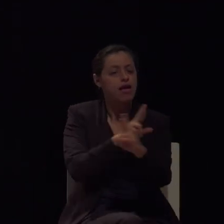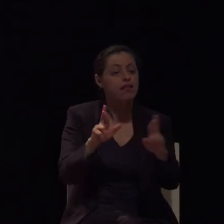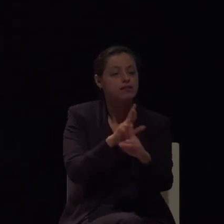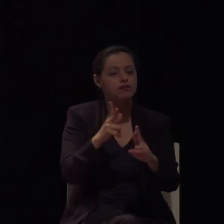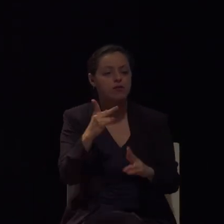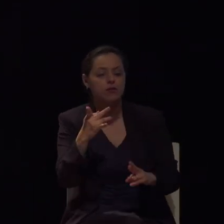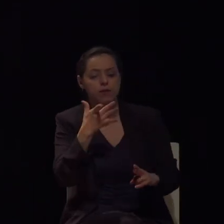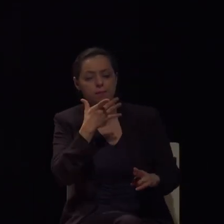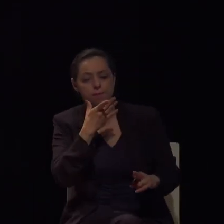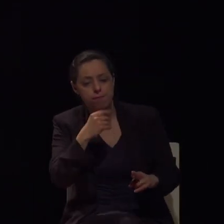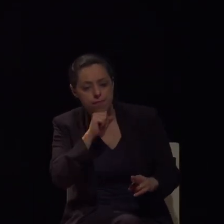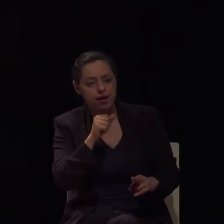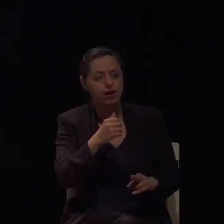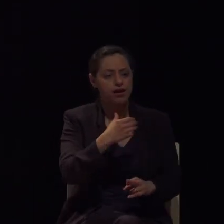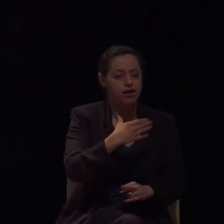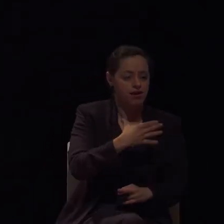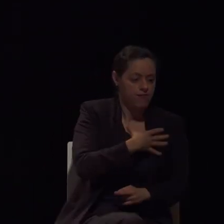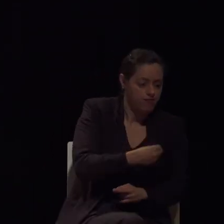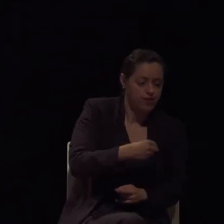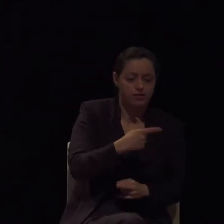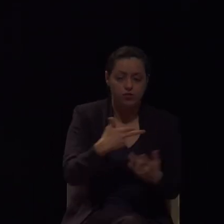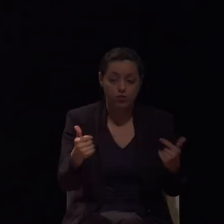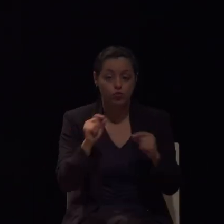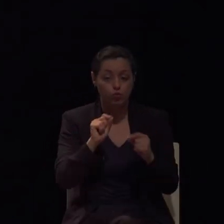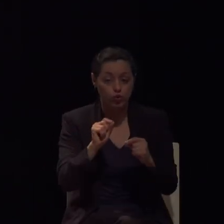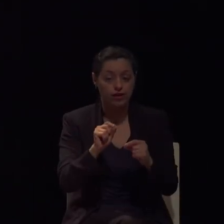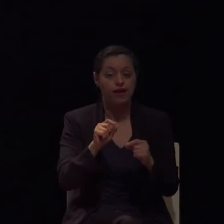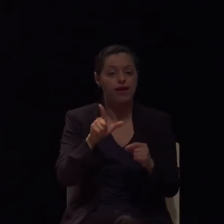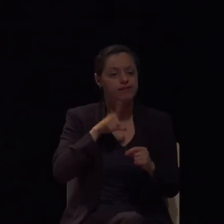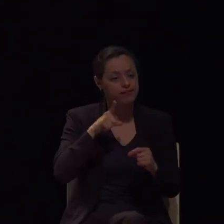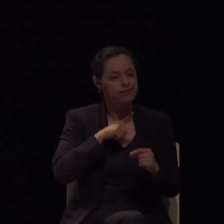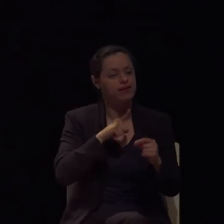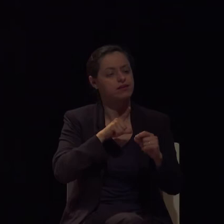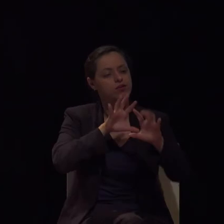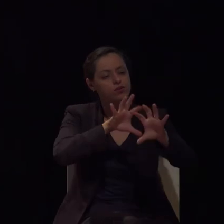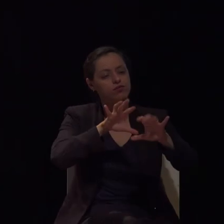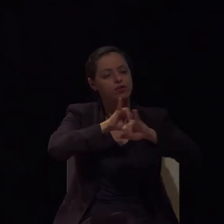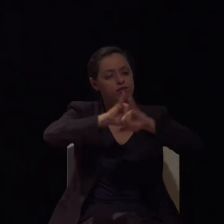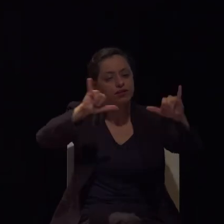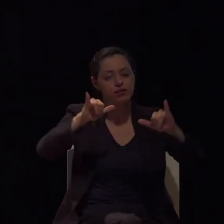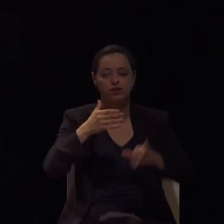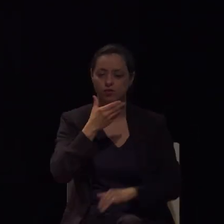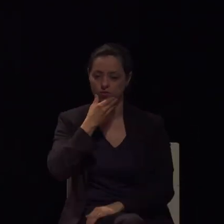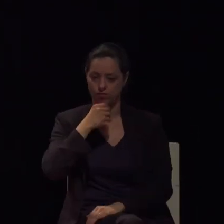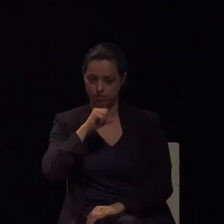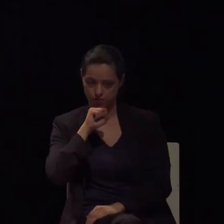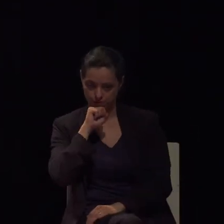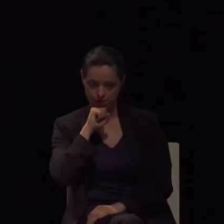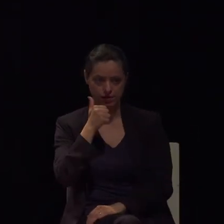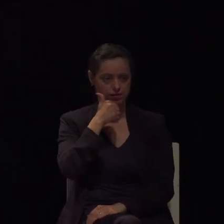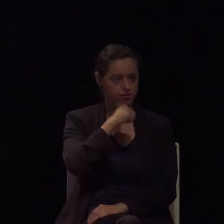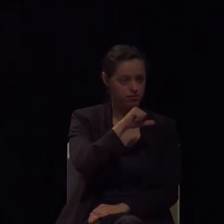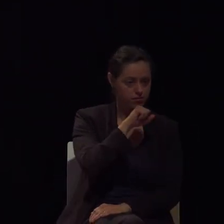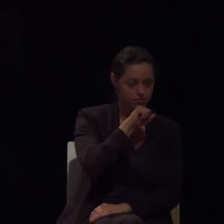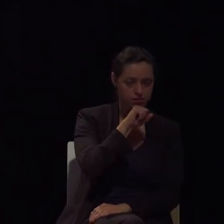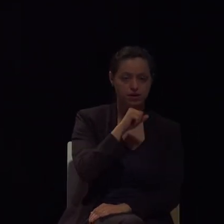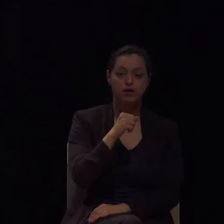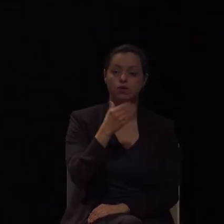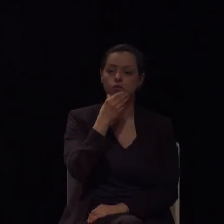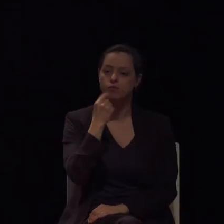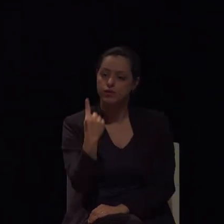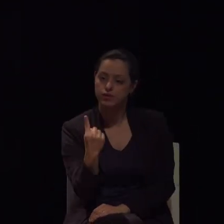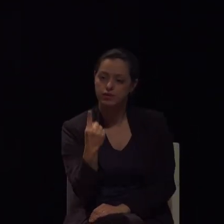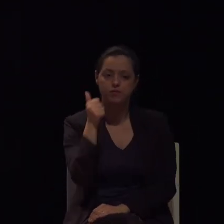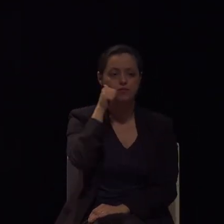filhos essa relação propagada pela mídia social que são o pai a mãe um menino e uma menina e ser uma mentira